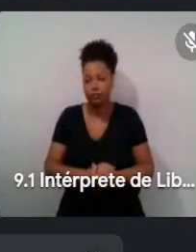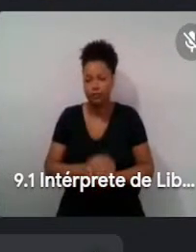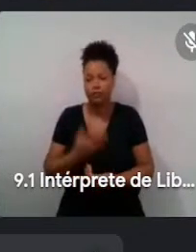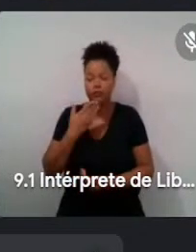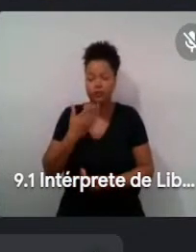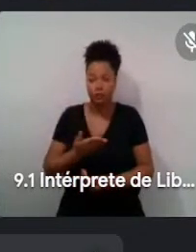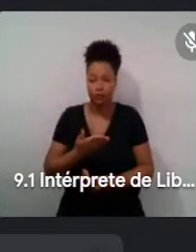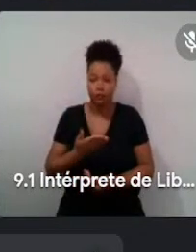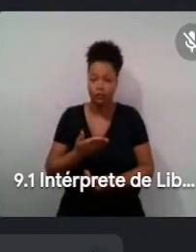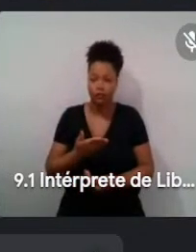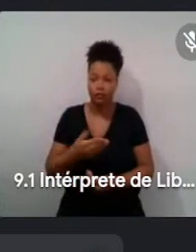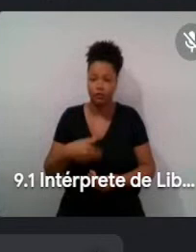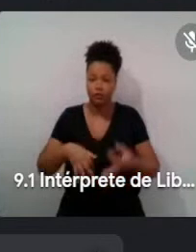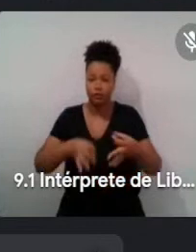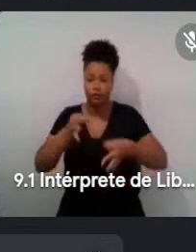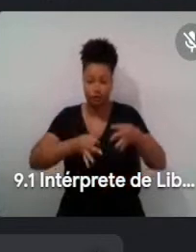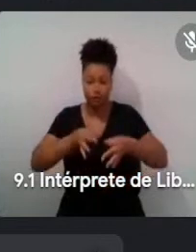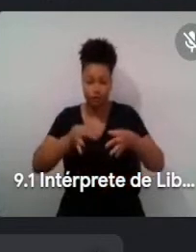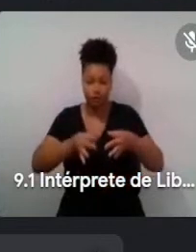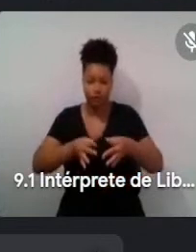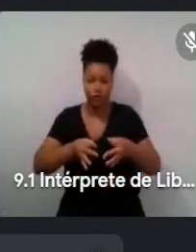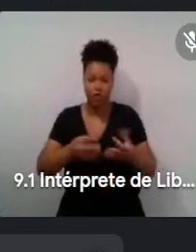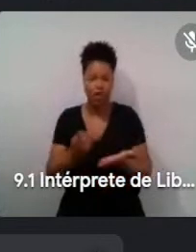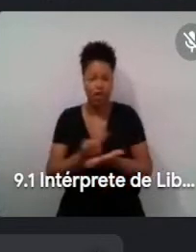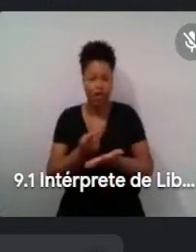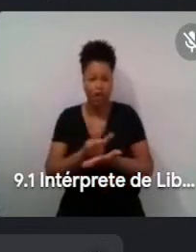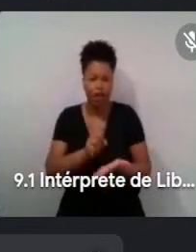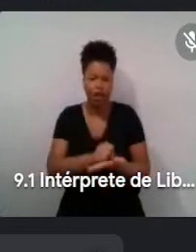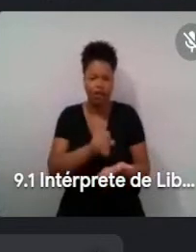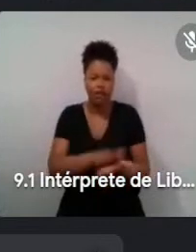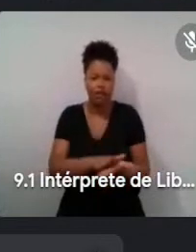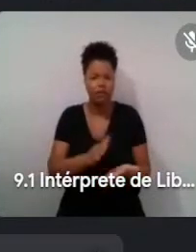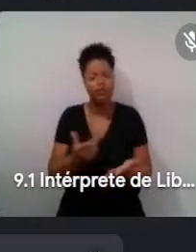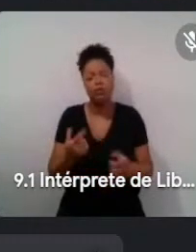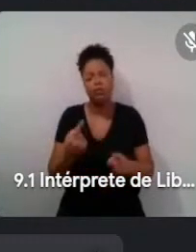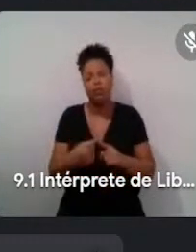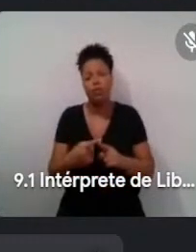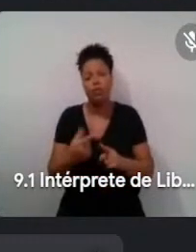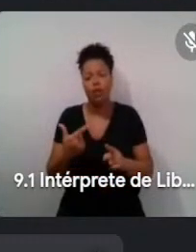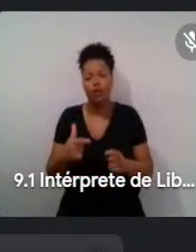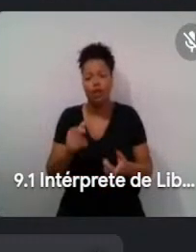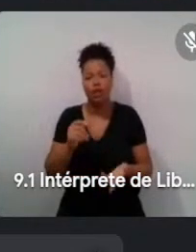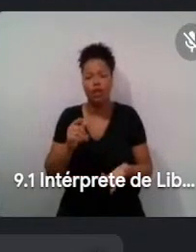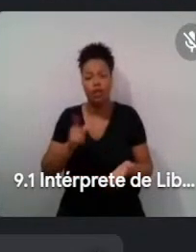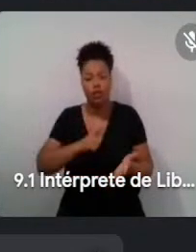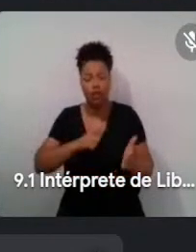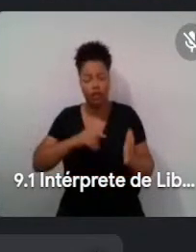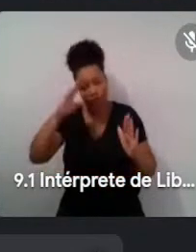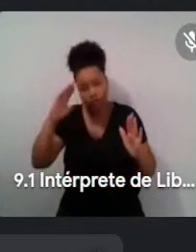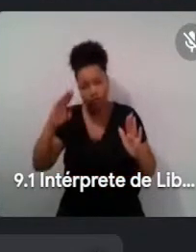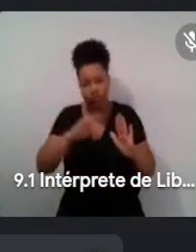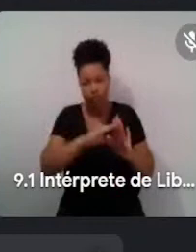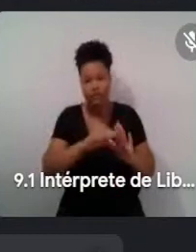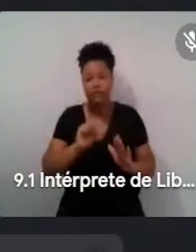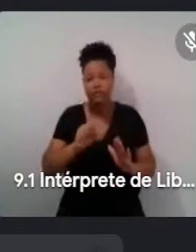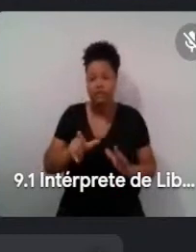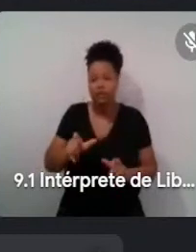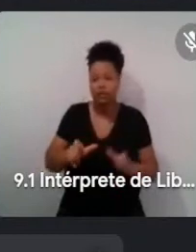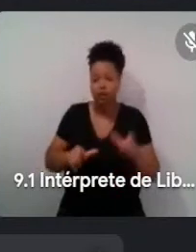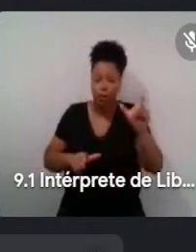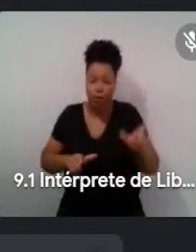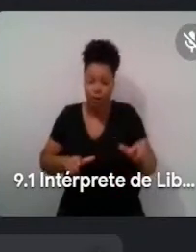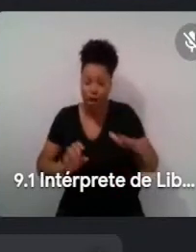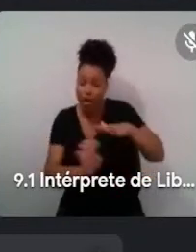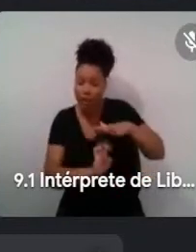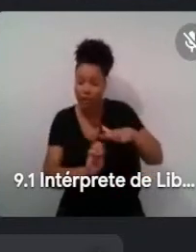para julgar insubsistente a multa, tendo em vista que não houve descumprimento, porque se a parte não foi intimada do descumprimento